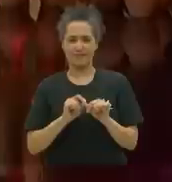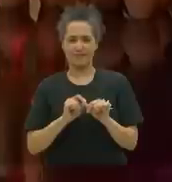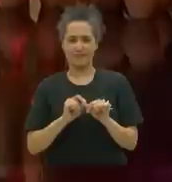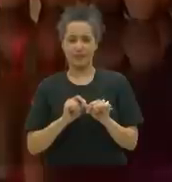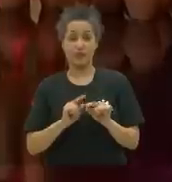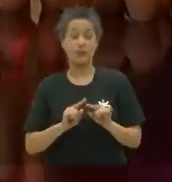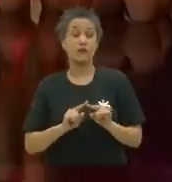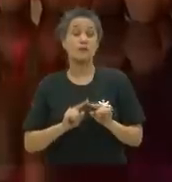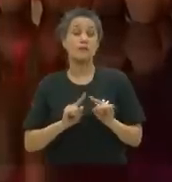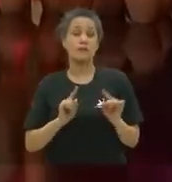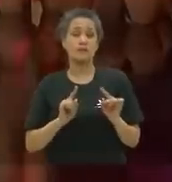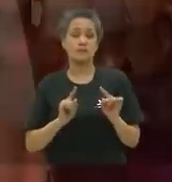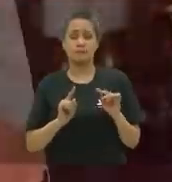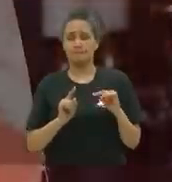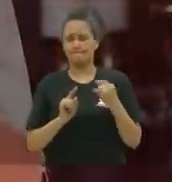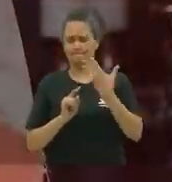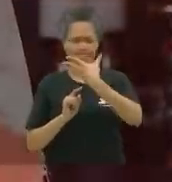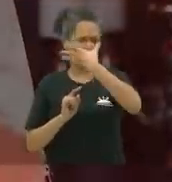Que não esqueçamos